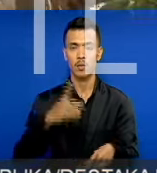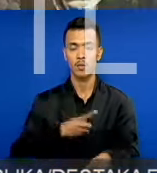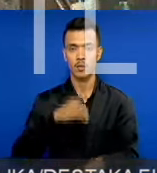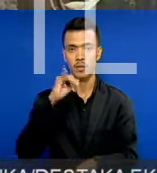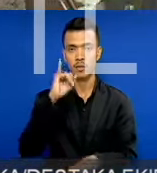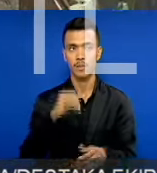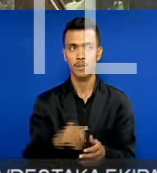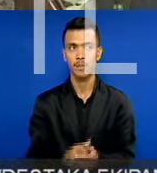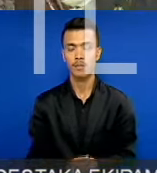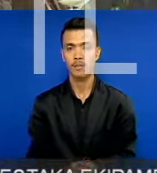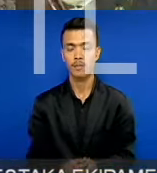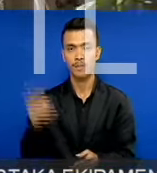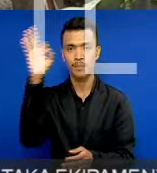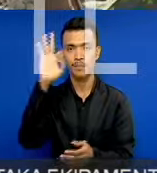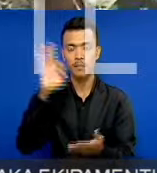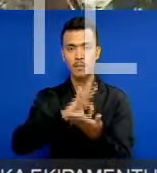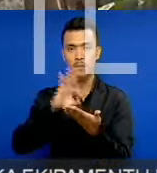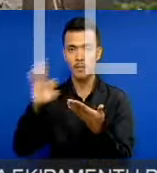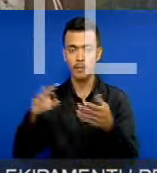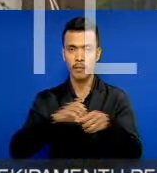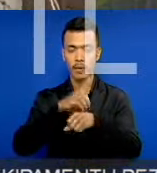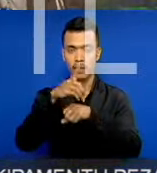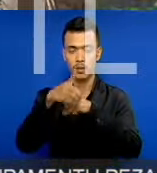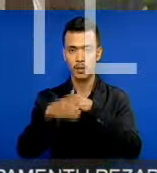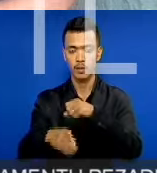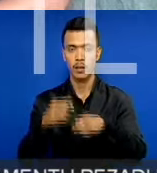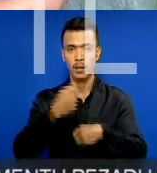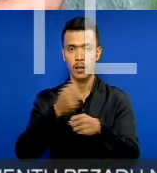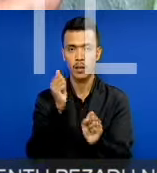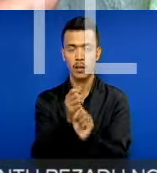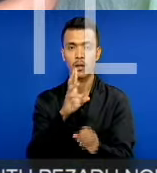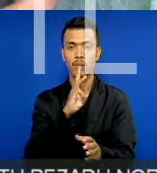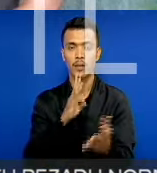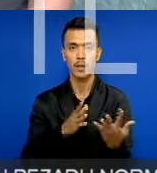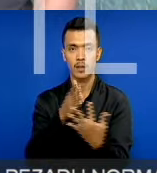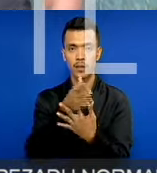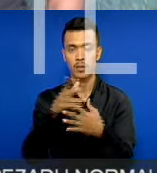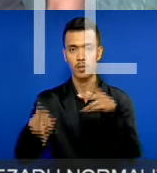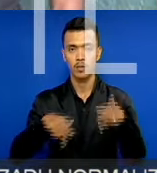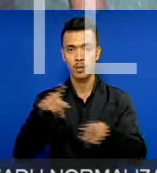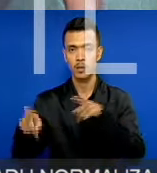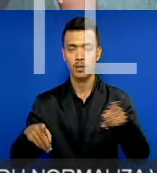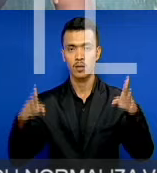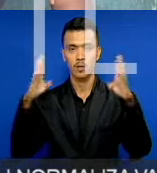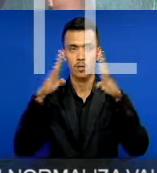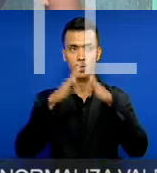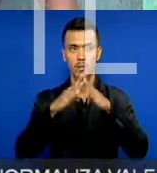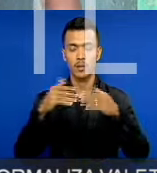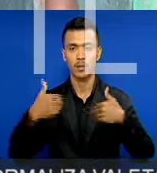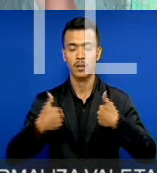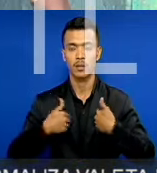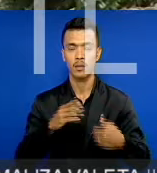Urane be acontece e sexta-feira né, moço de desastres naturais, halo betama to comunidade ne uma laran e a área STM